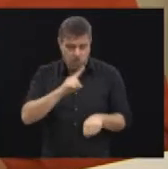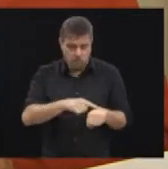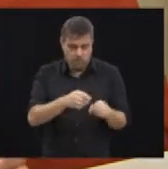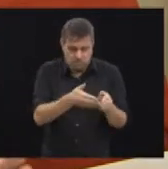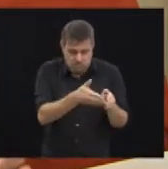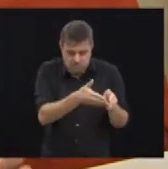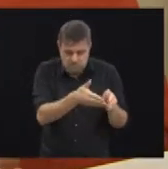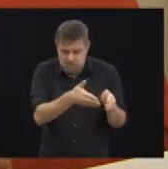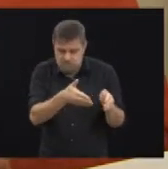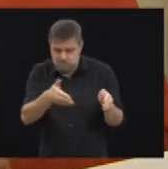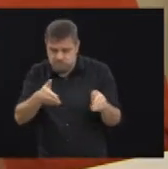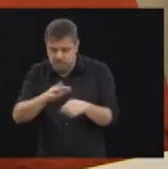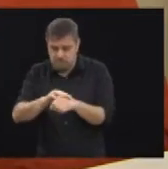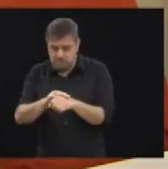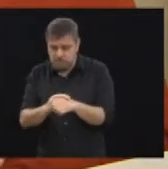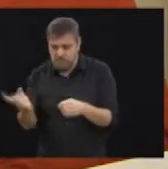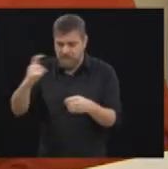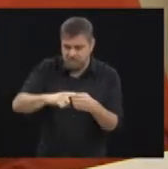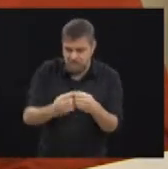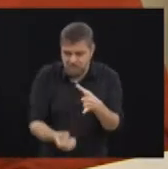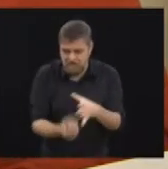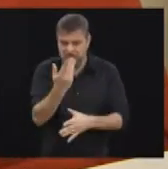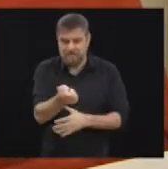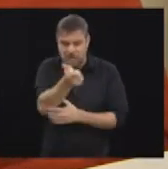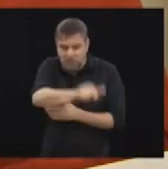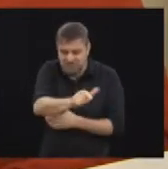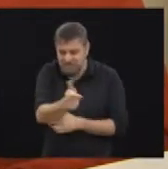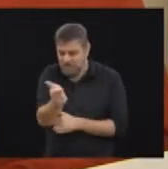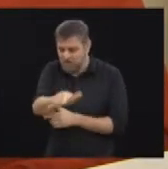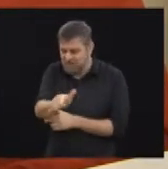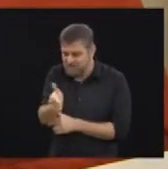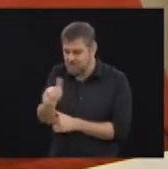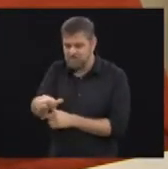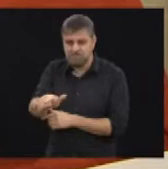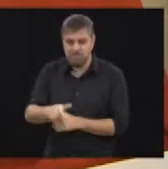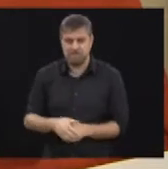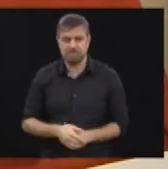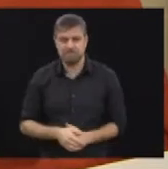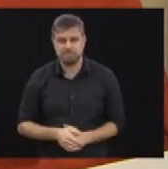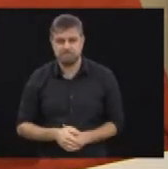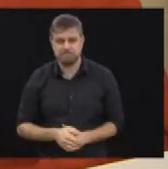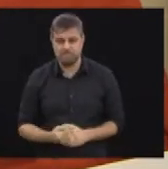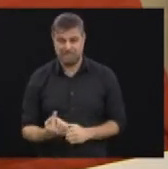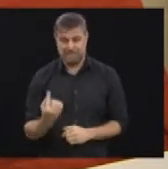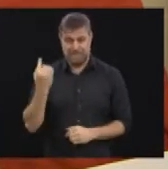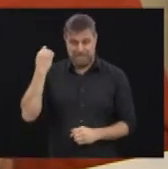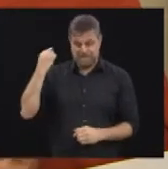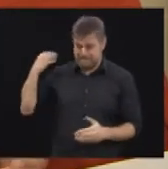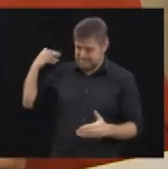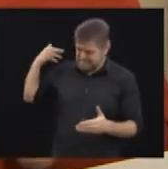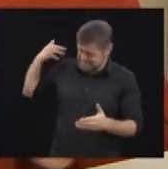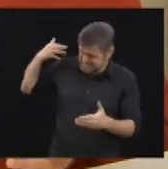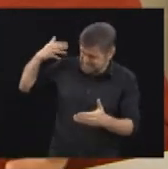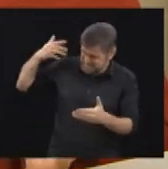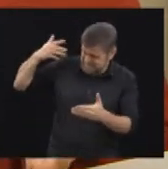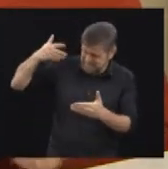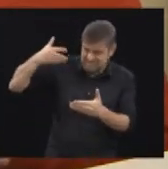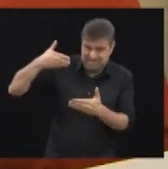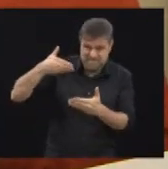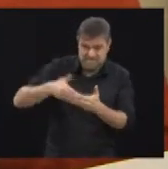das épocas do ano na ocorrência das doenças, né? Então, desde o